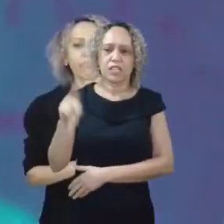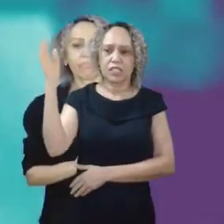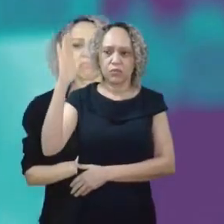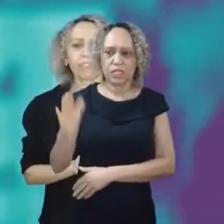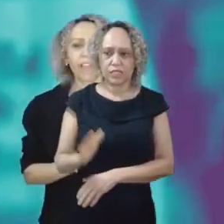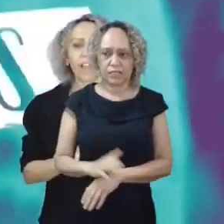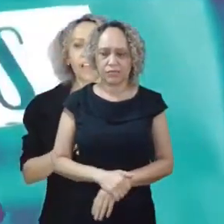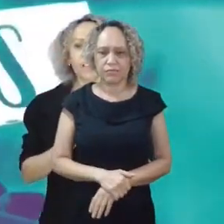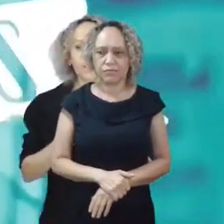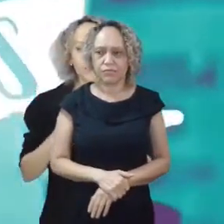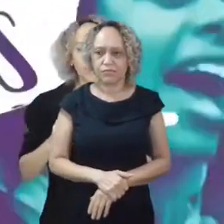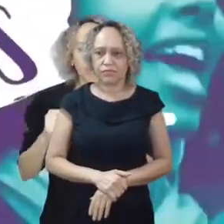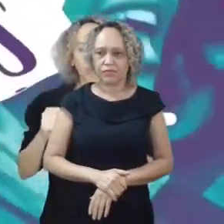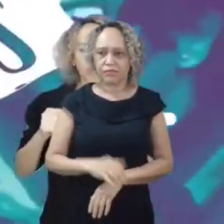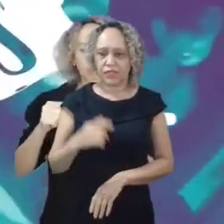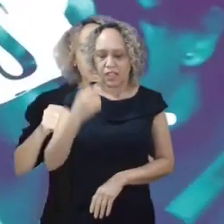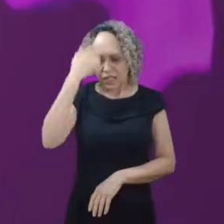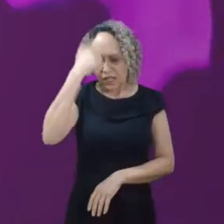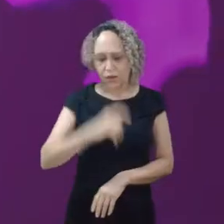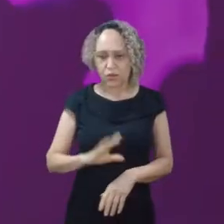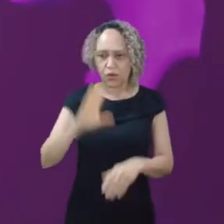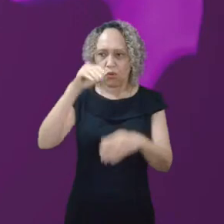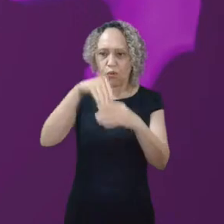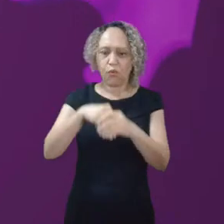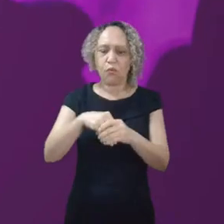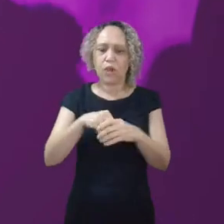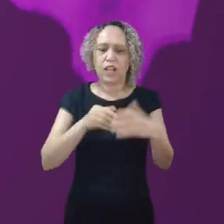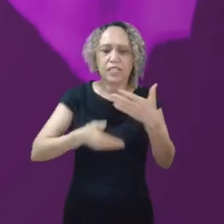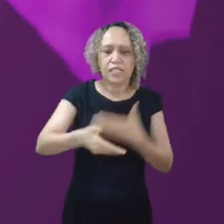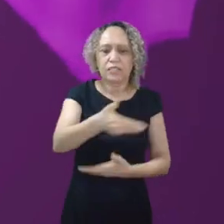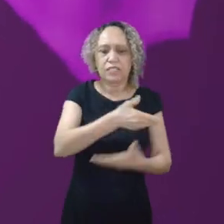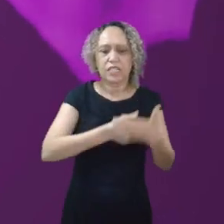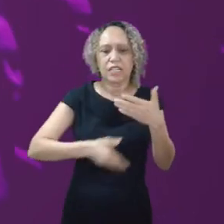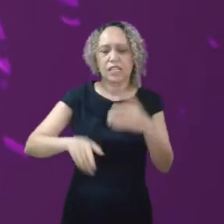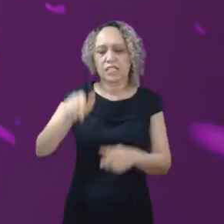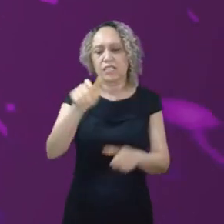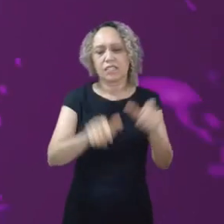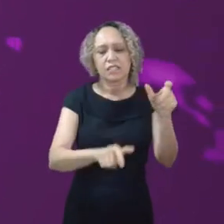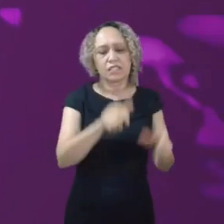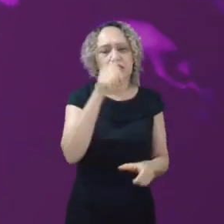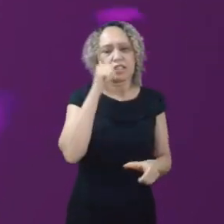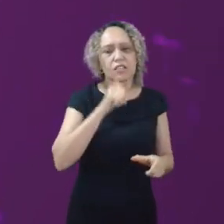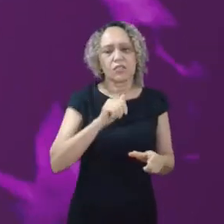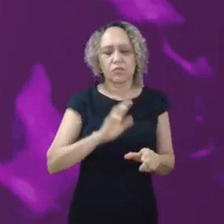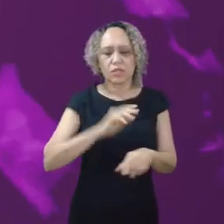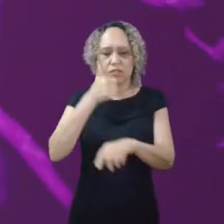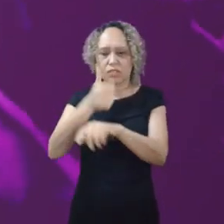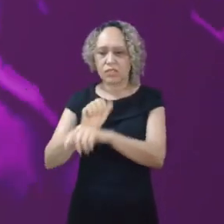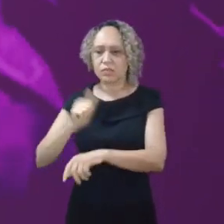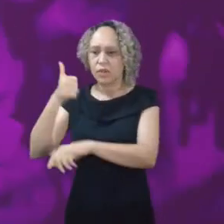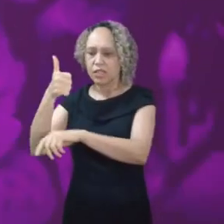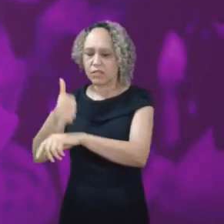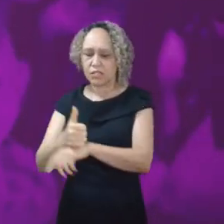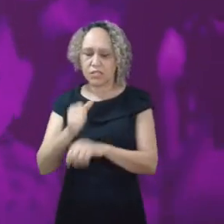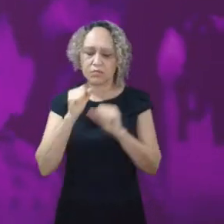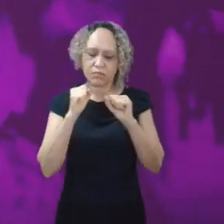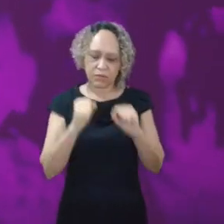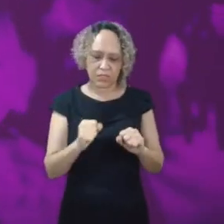Eu sou uma delas, são elas por elas, ocupando os espaços de